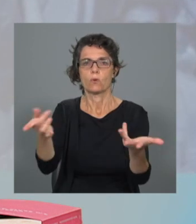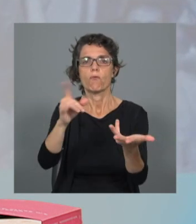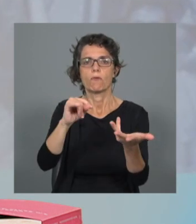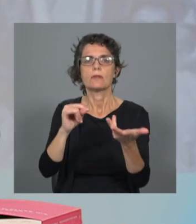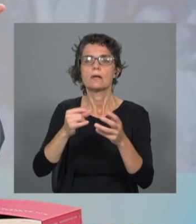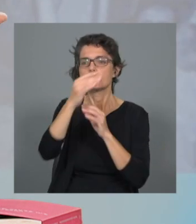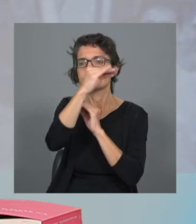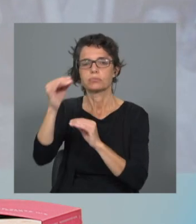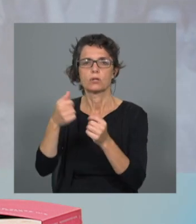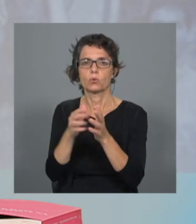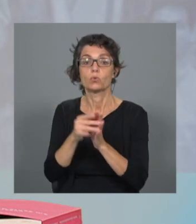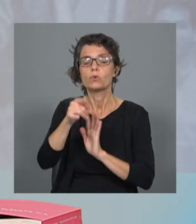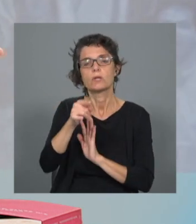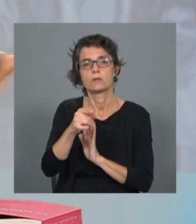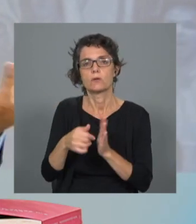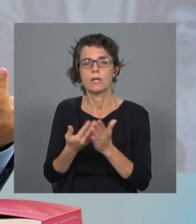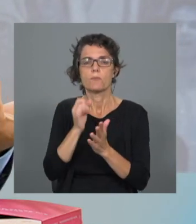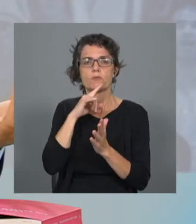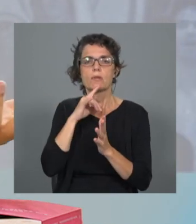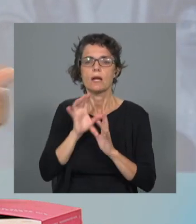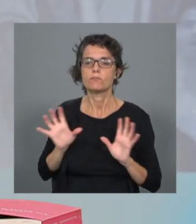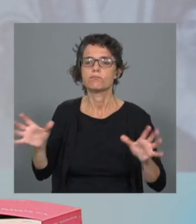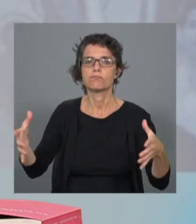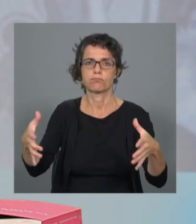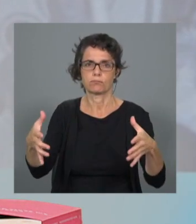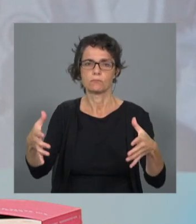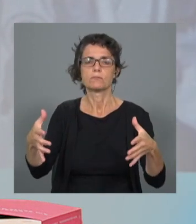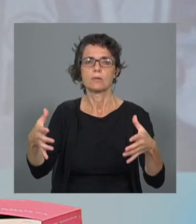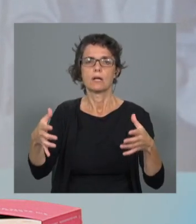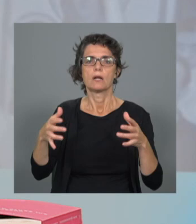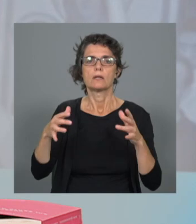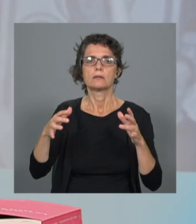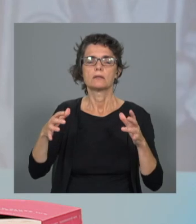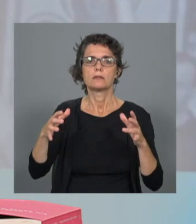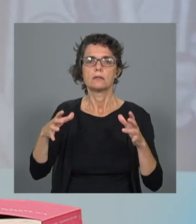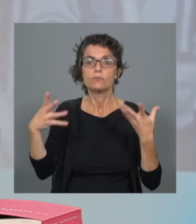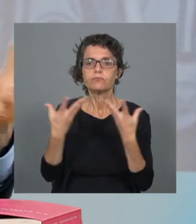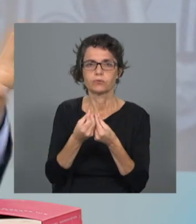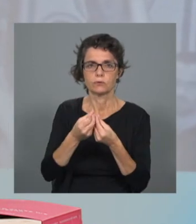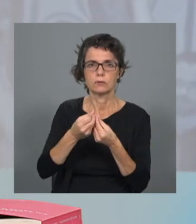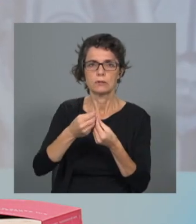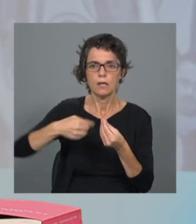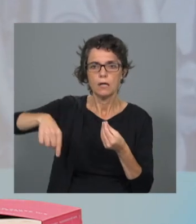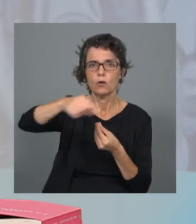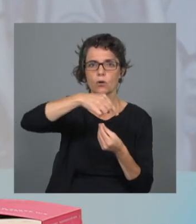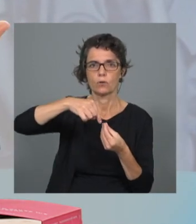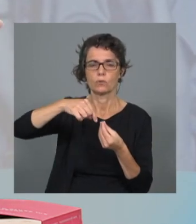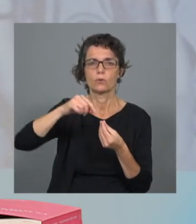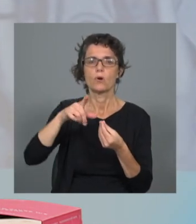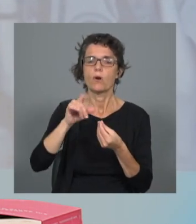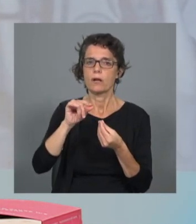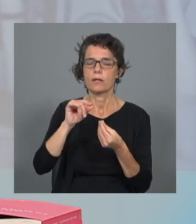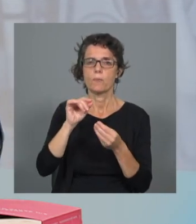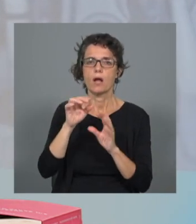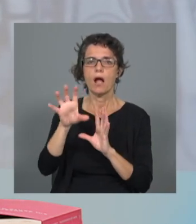só, digamos assim, na Santíssima Trindade não faz nada sem o Pai e sem o Espírito Santo. É sinodal na maneira como envolve os